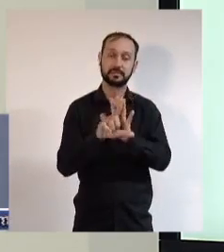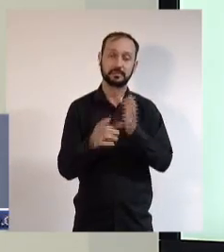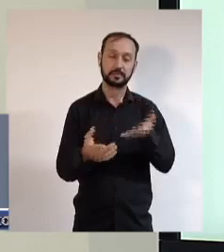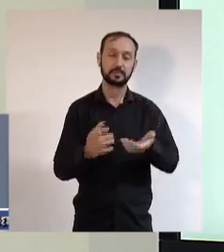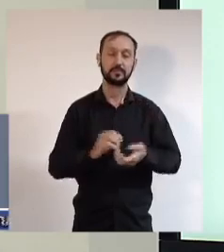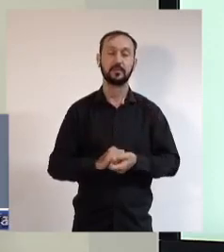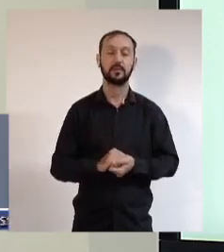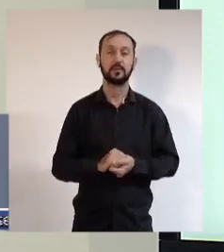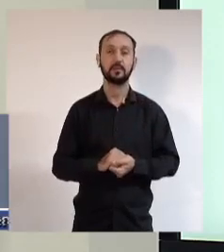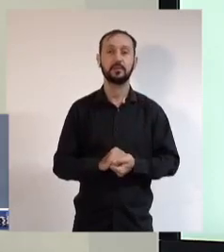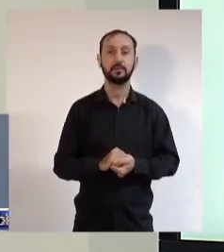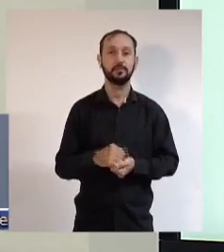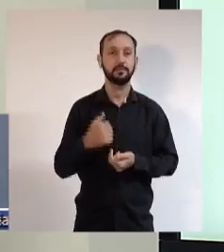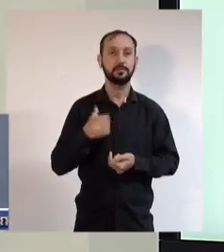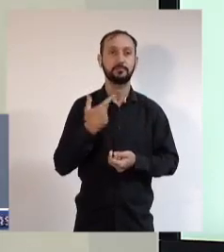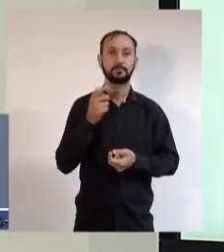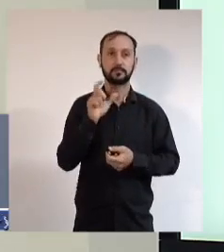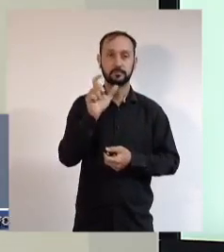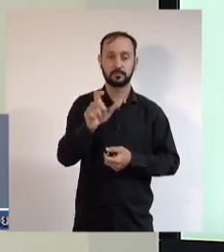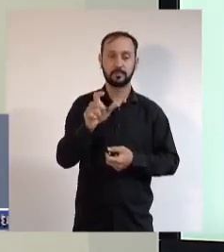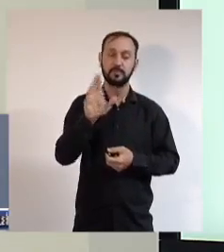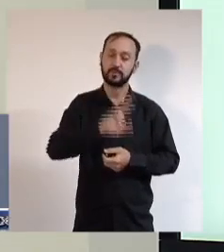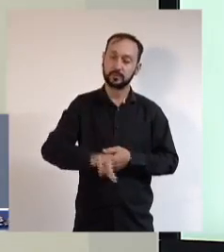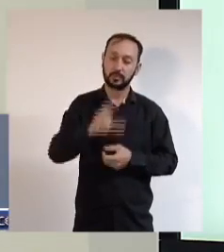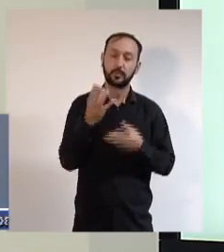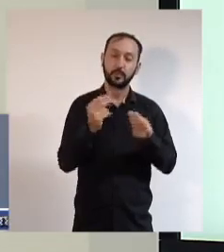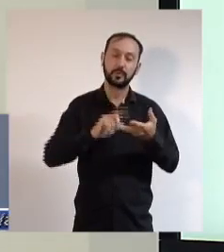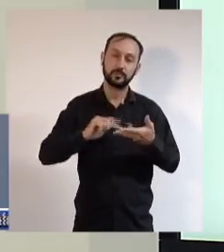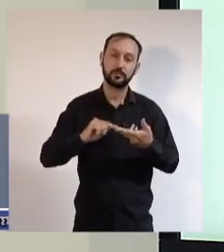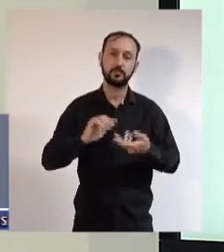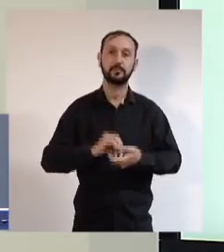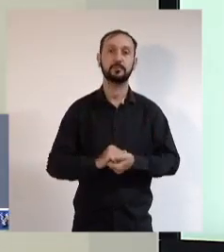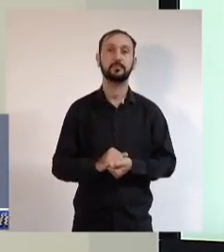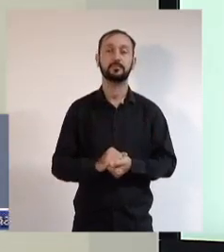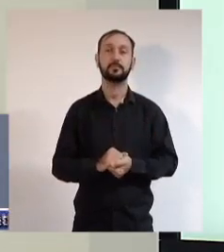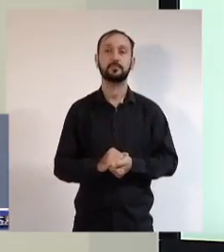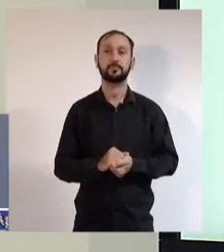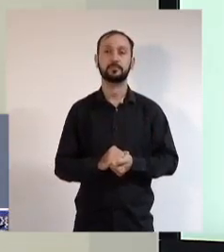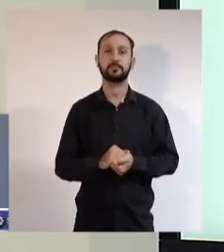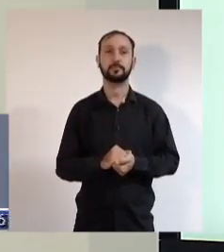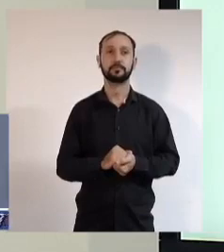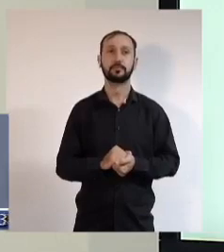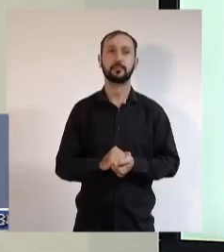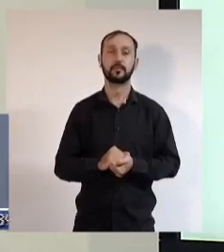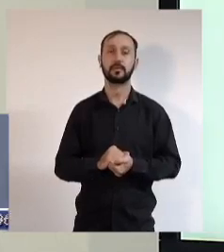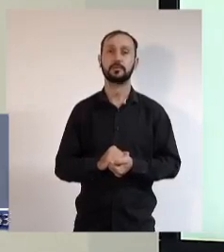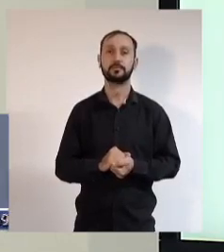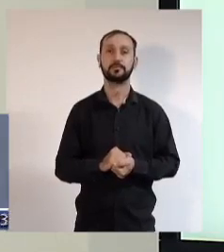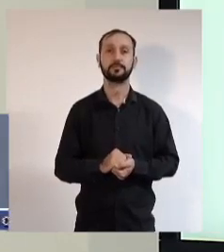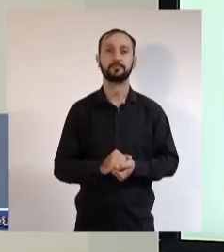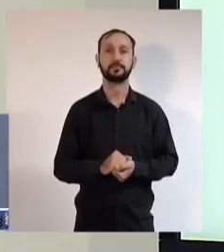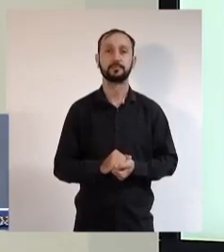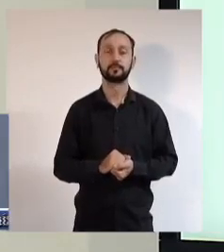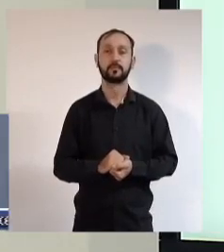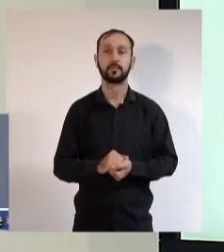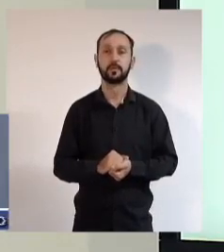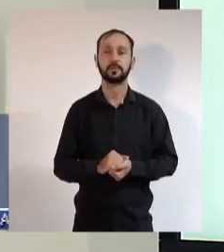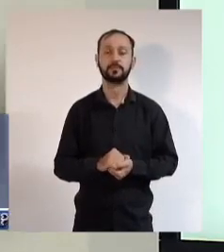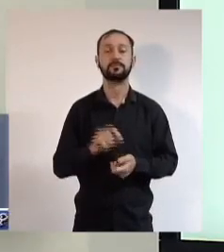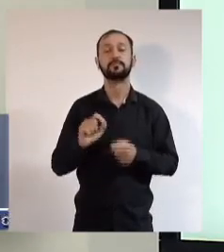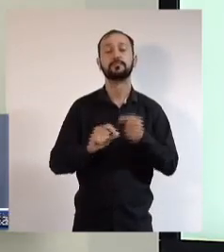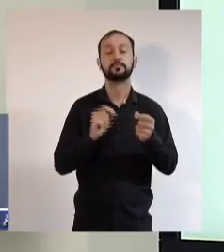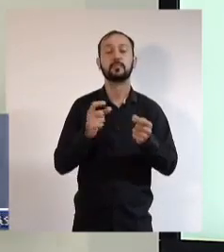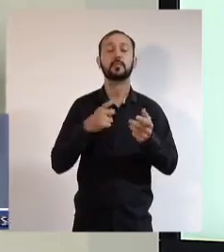e nós vamos falar muito a palavra no que nessa comissão eu tenho certeza é para facilitar e o que